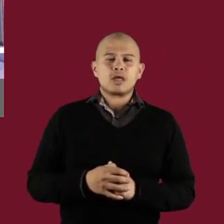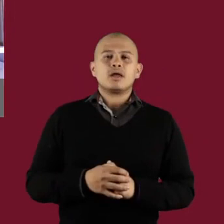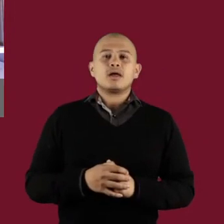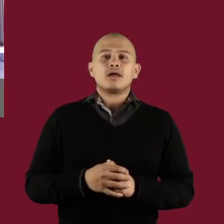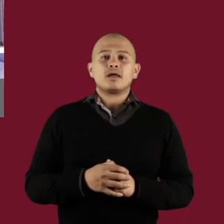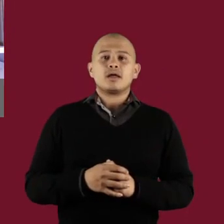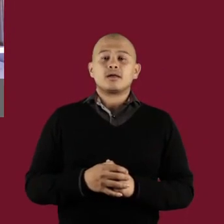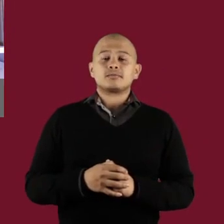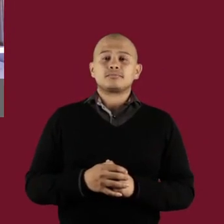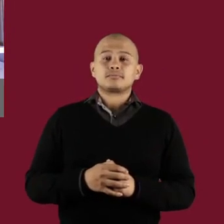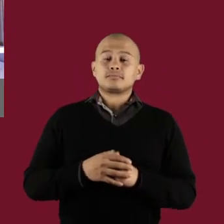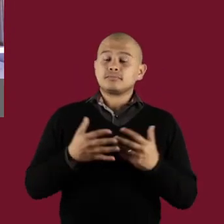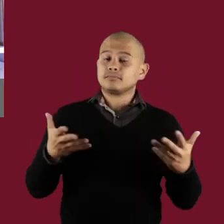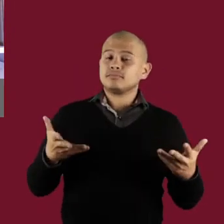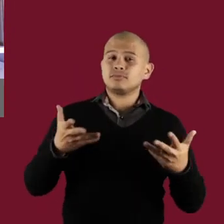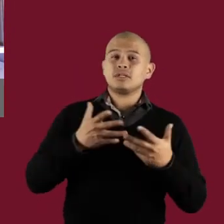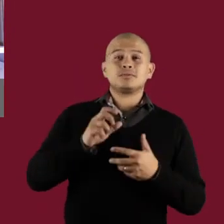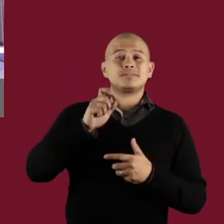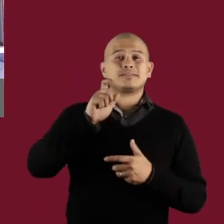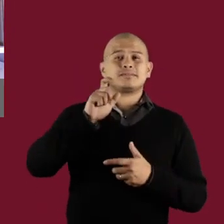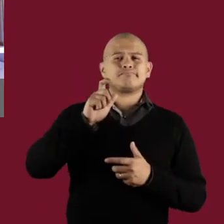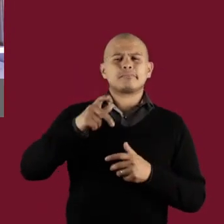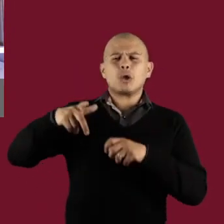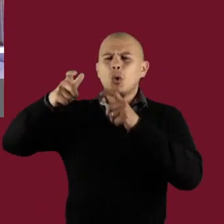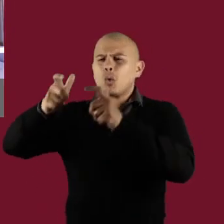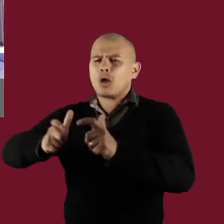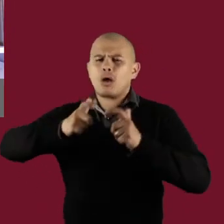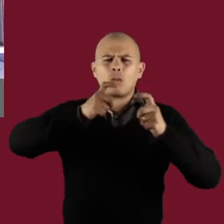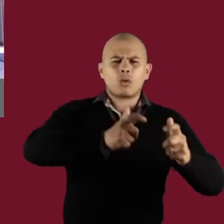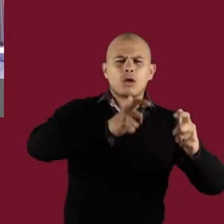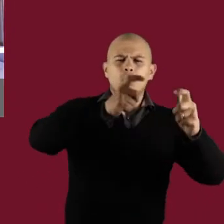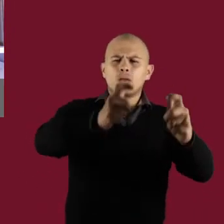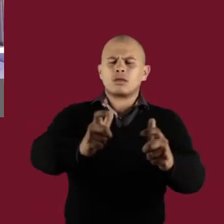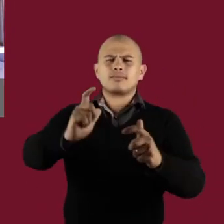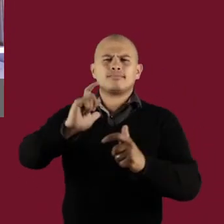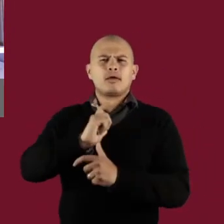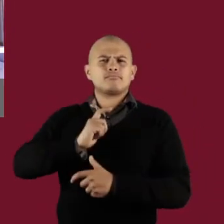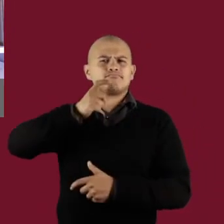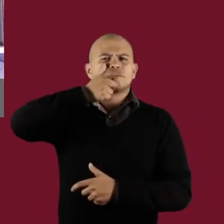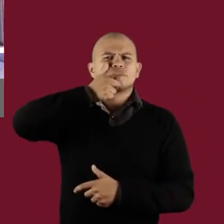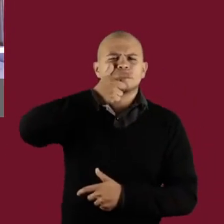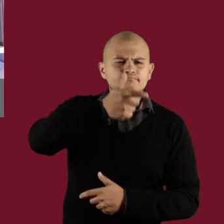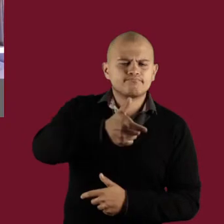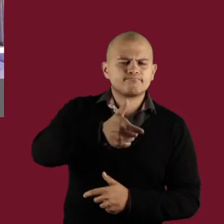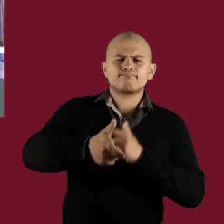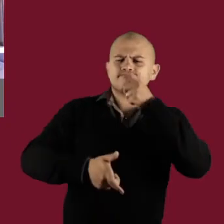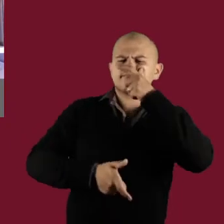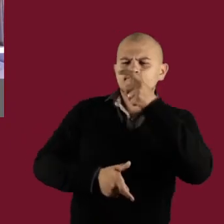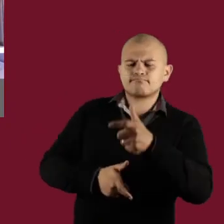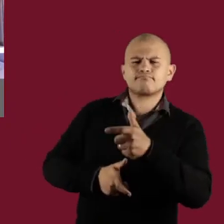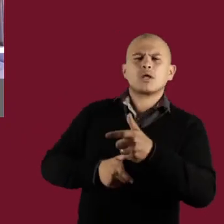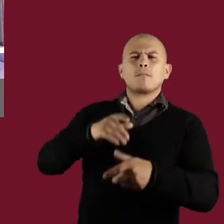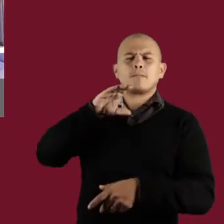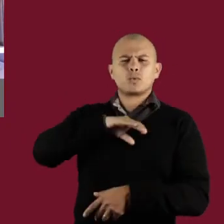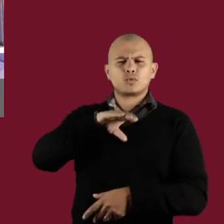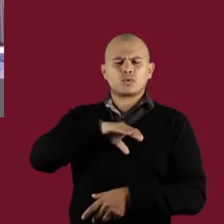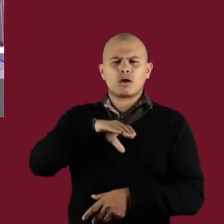interesse em negociar, em cooperar com países de língua